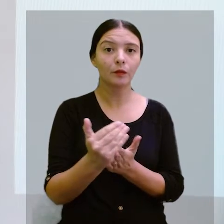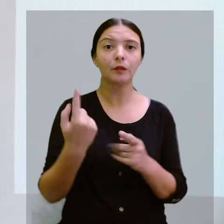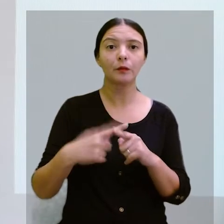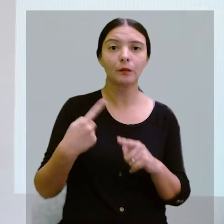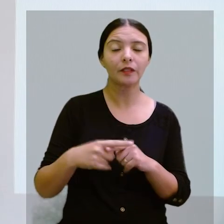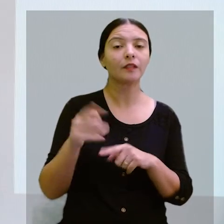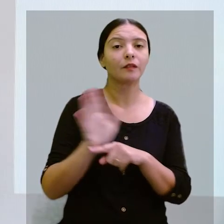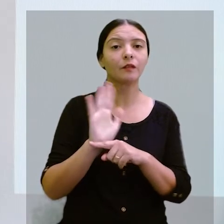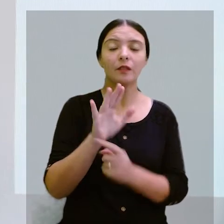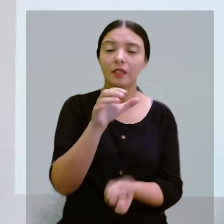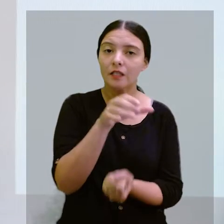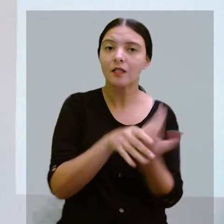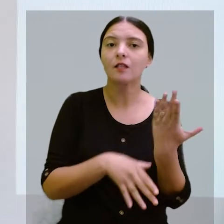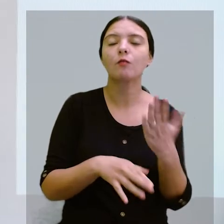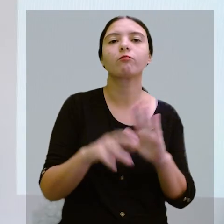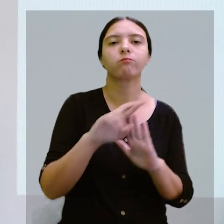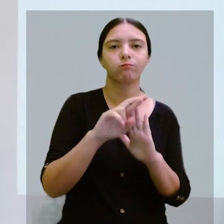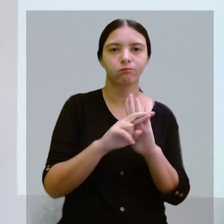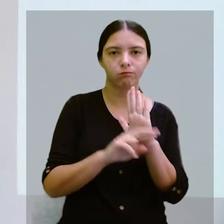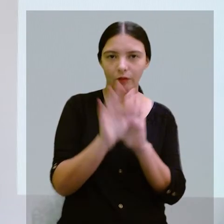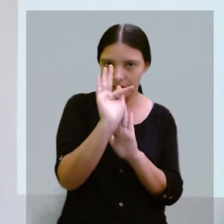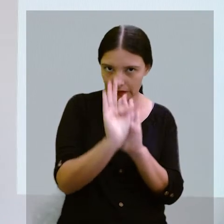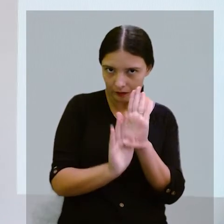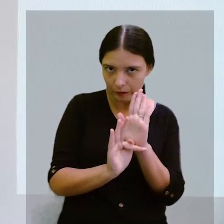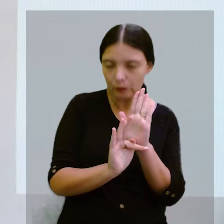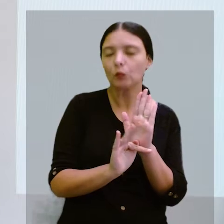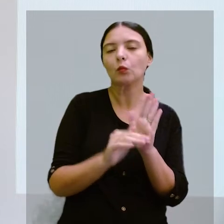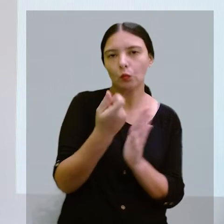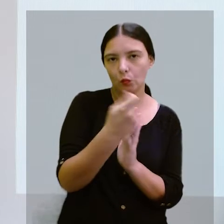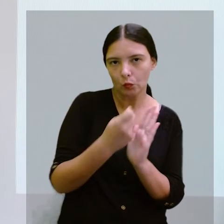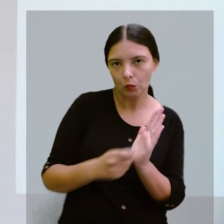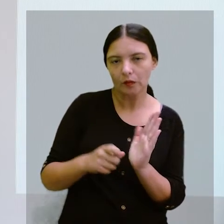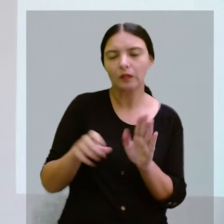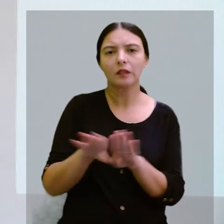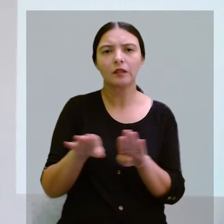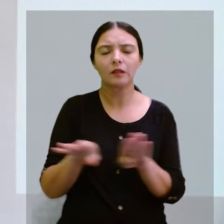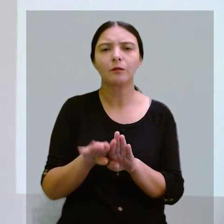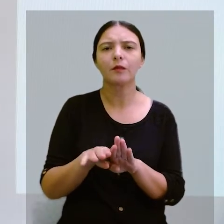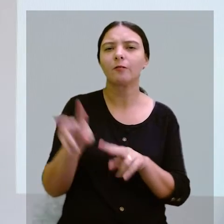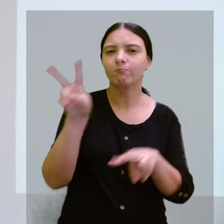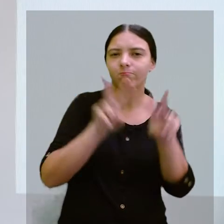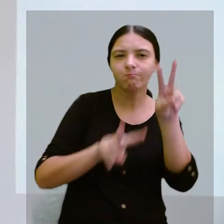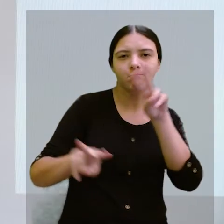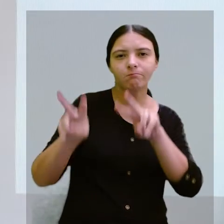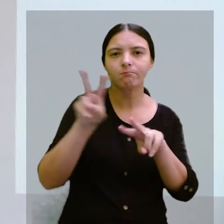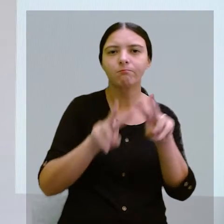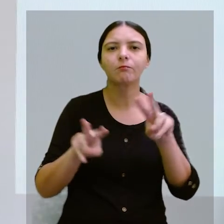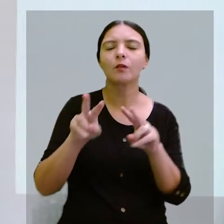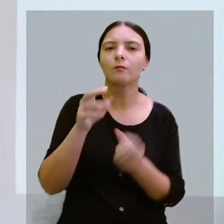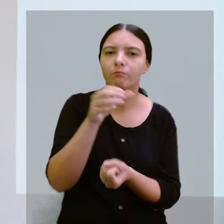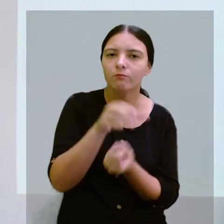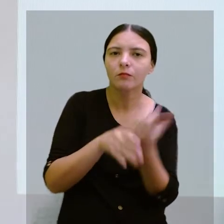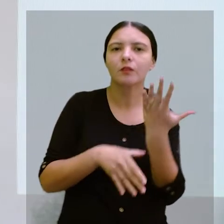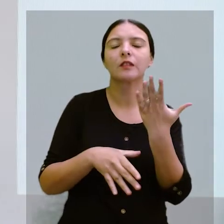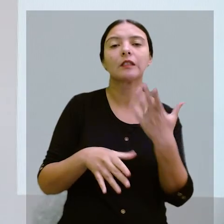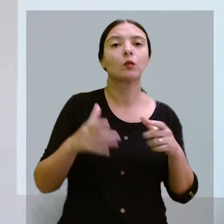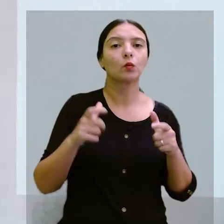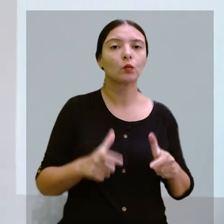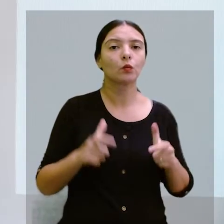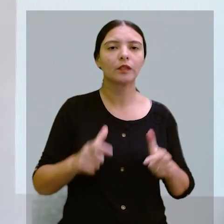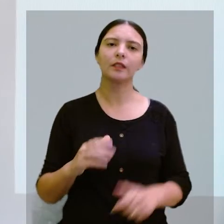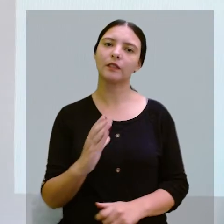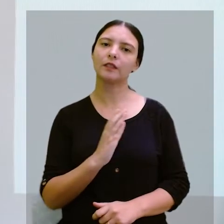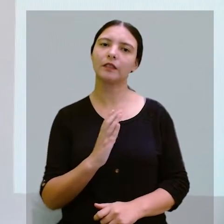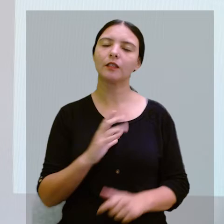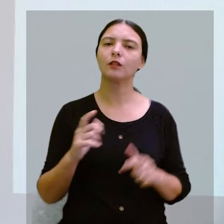do filme, há um roteiro produzido e há uma narrativa literária e visual sendo construída, né? E construindo a imagem de uma cidade, que